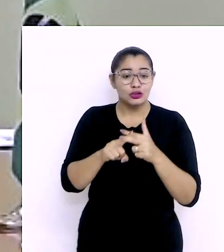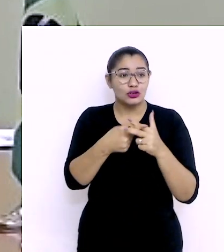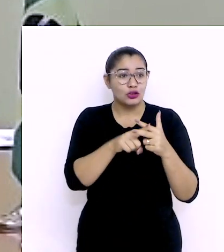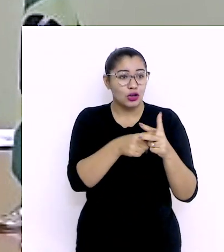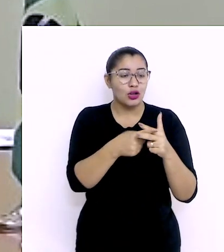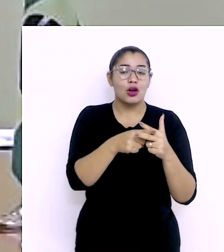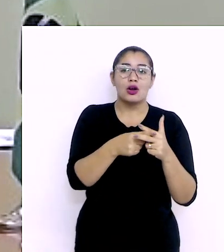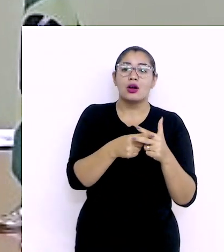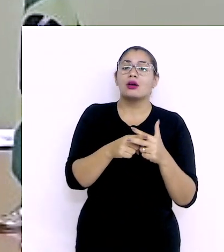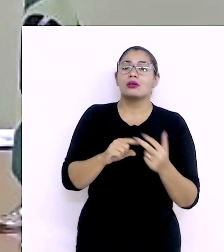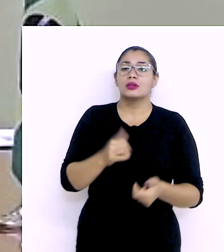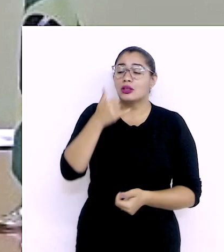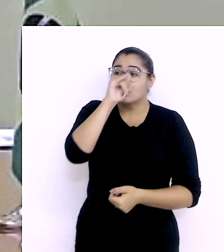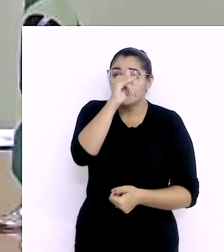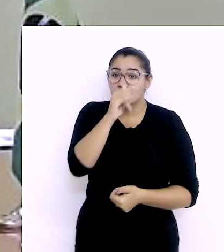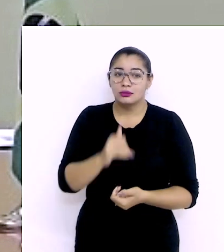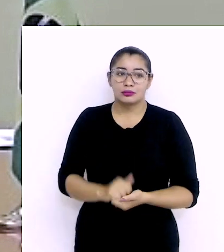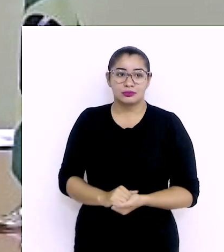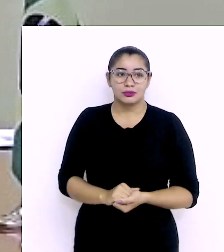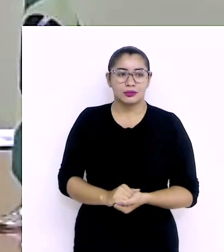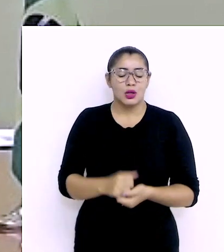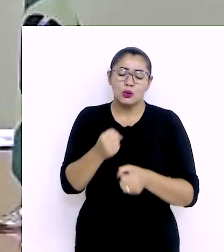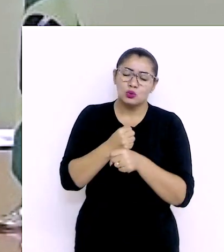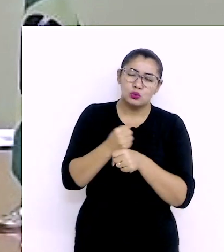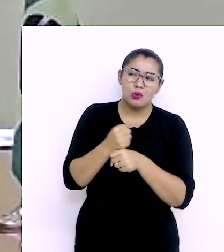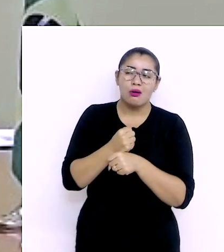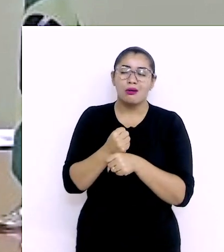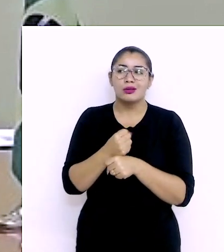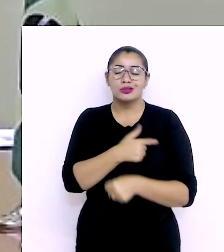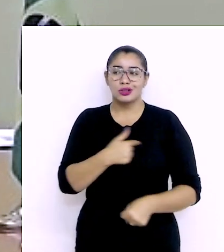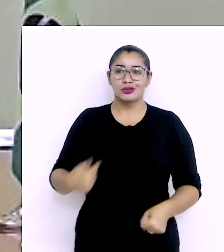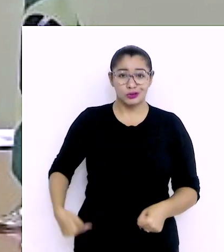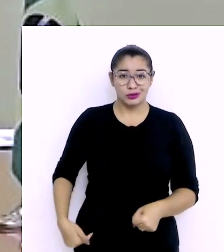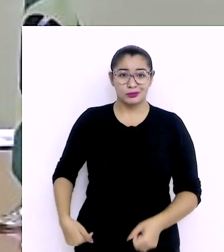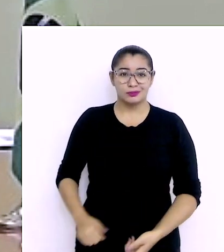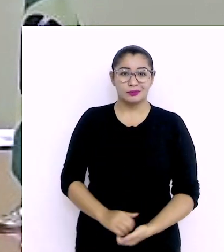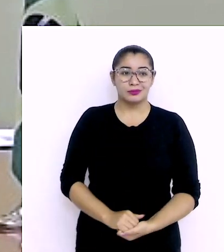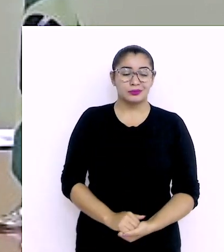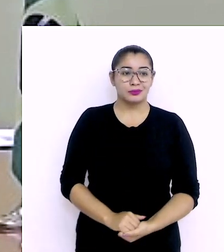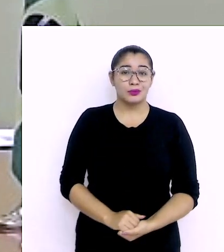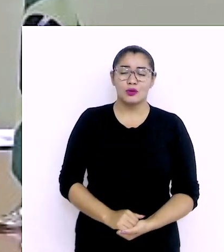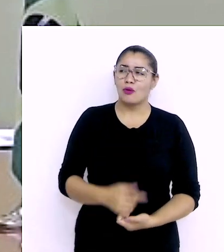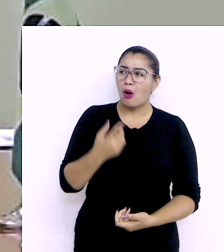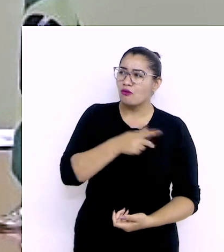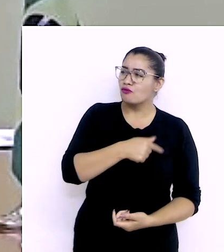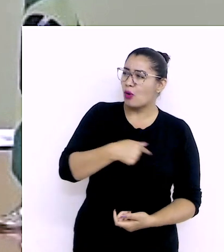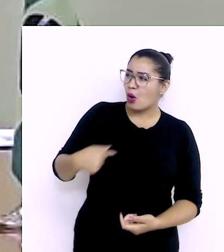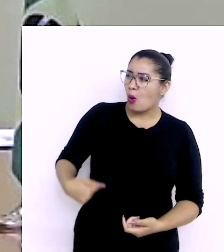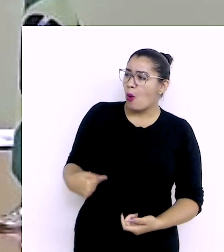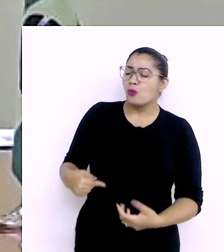energias fósseis. Mas nos últimos anos, a China foi de longe o